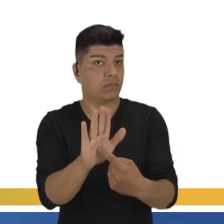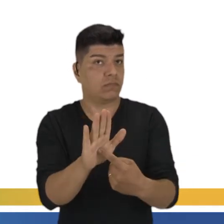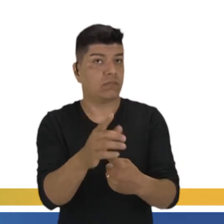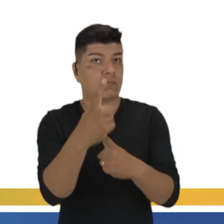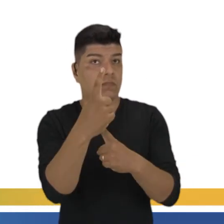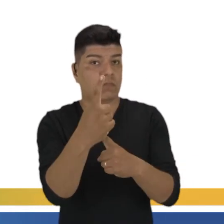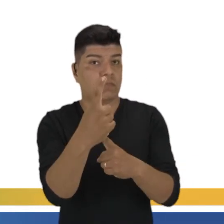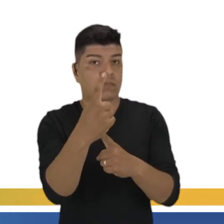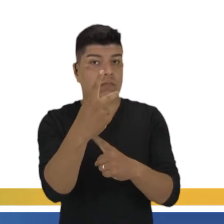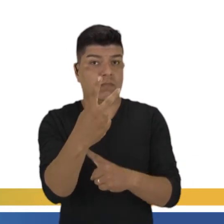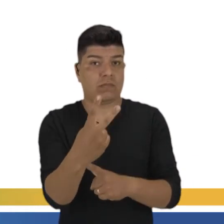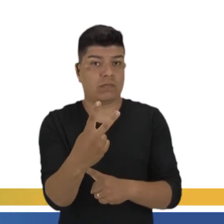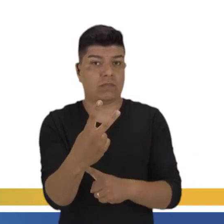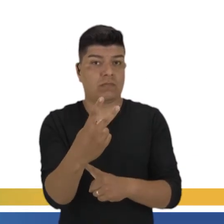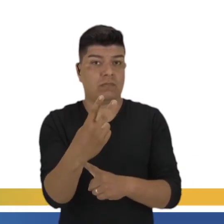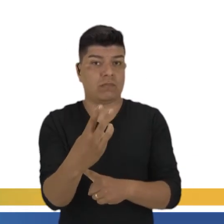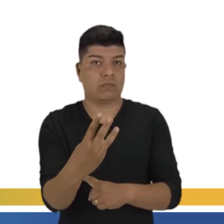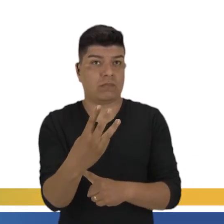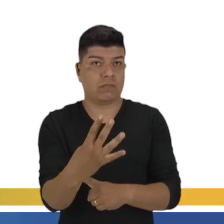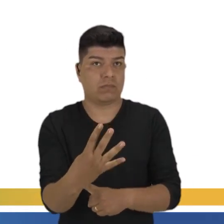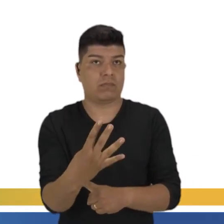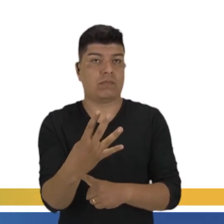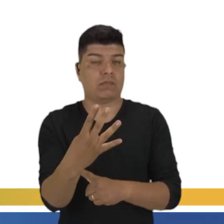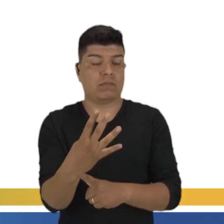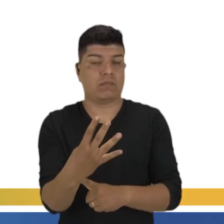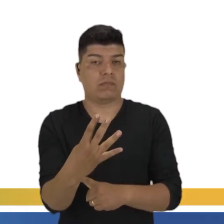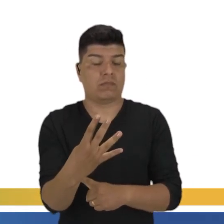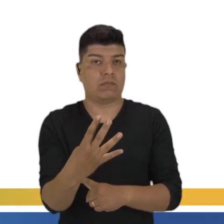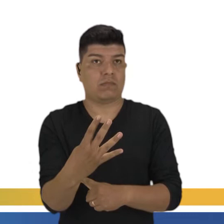1, 2, 4